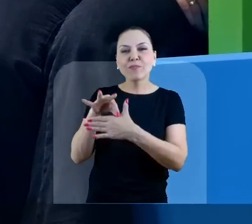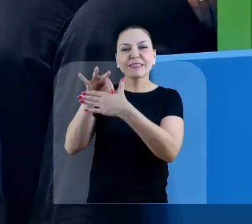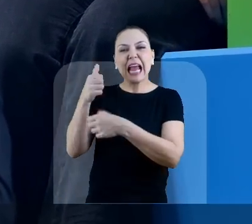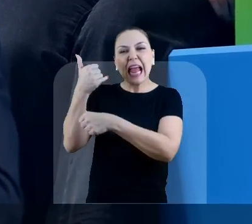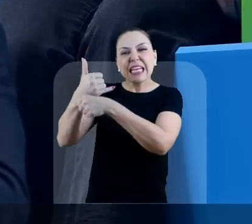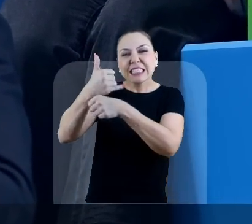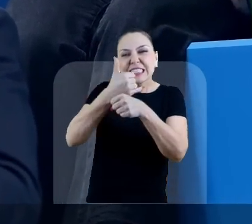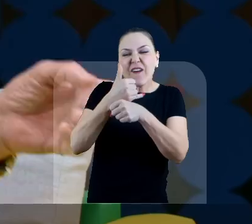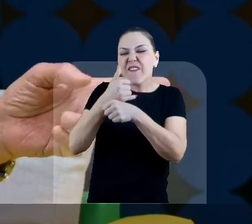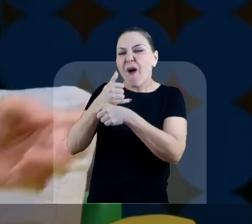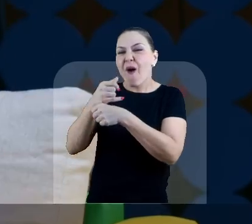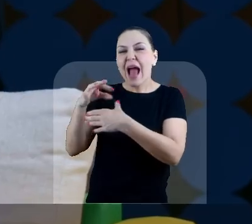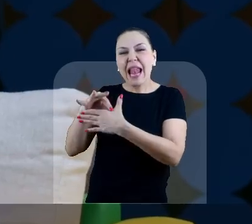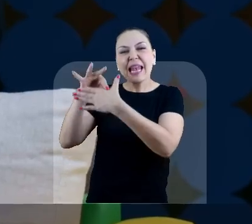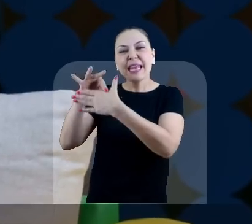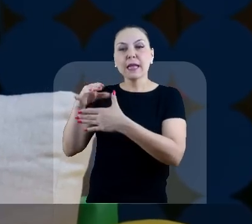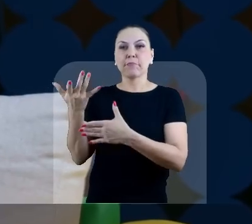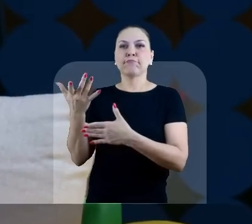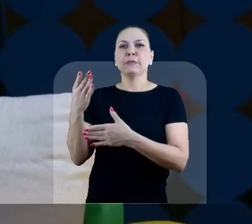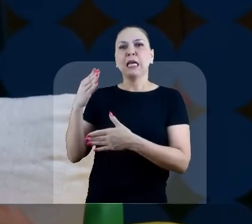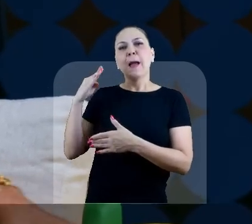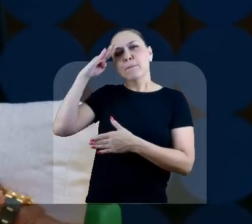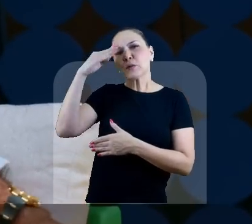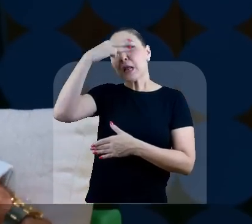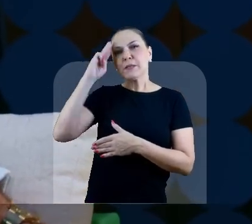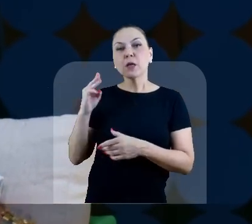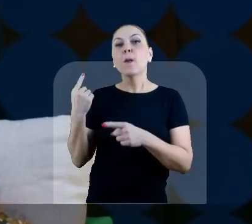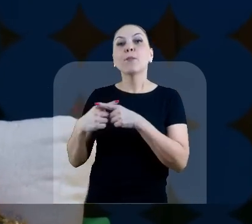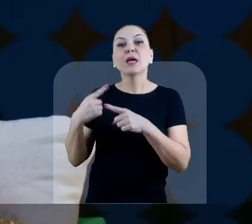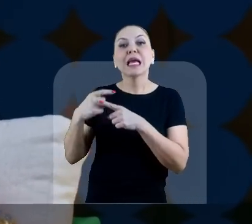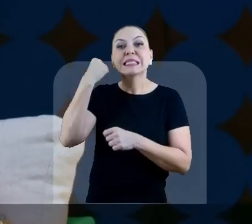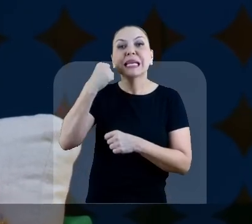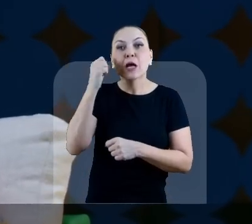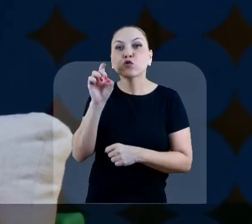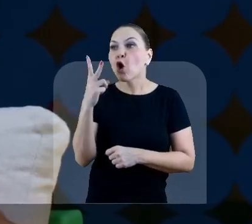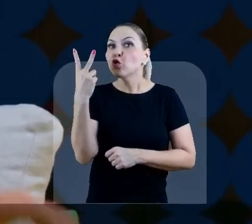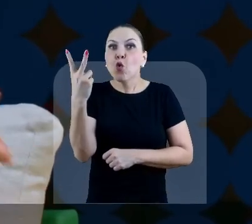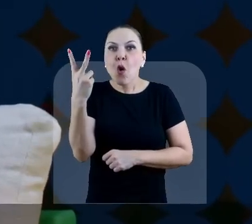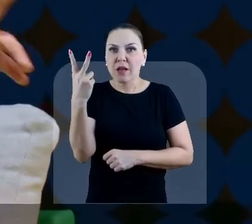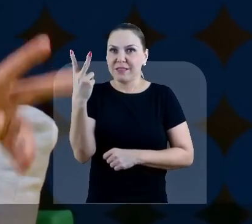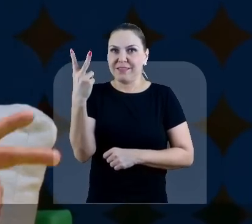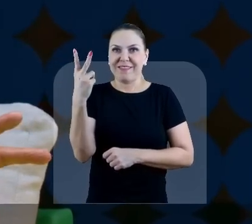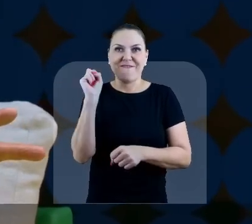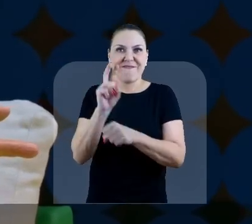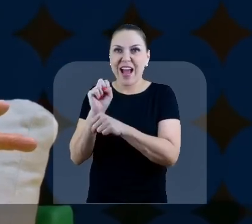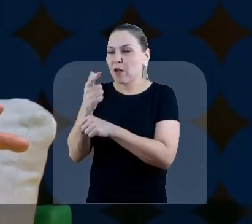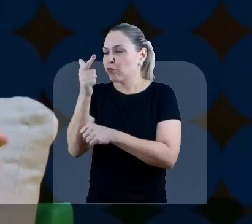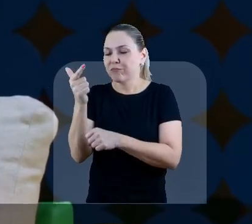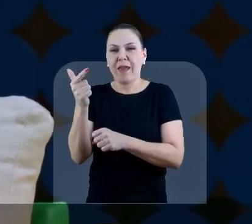Michele, vai ser na próxima eleição para o Senado, porque são 2 vagas. Não tem segundo